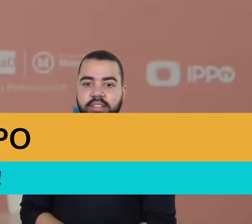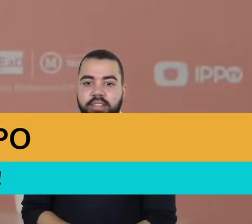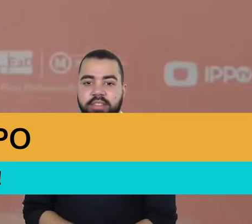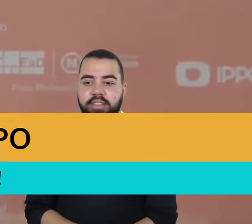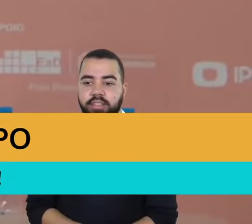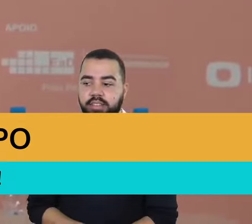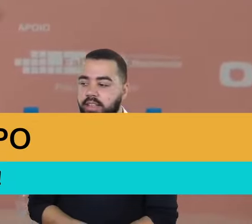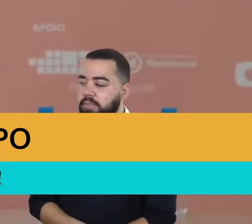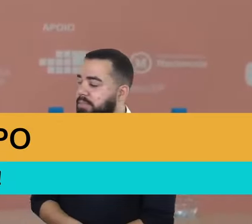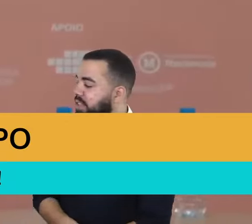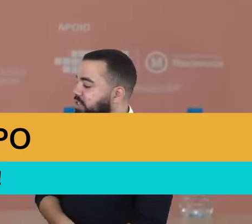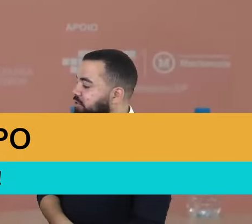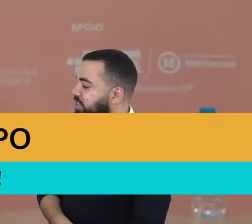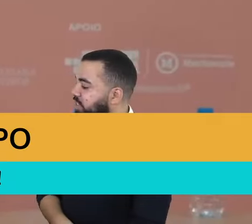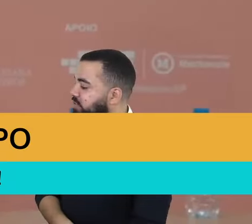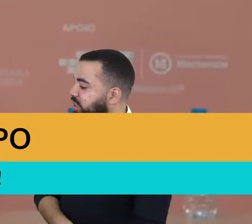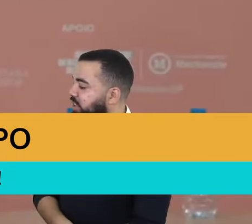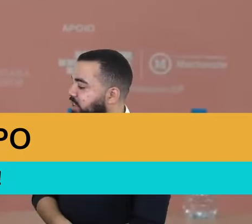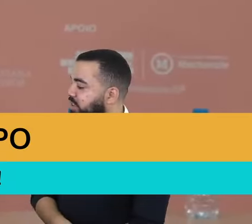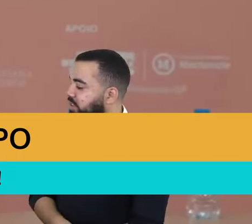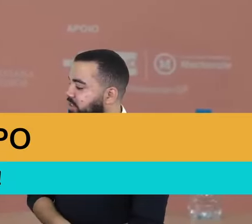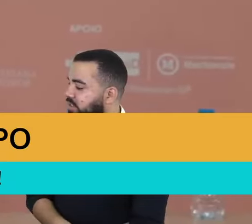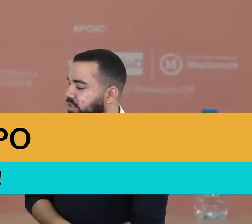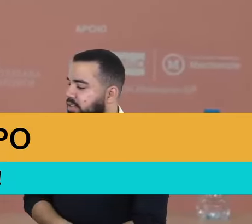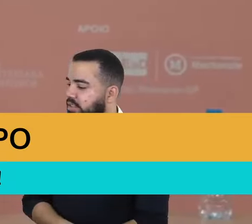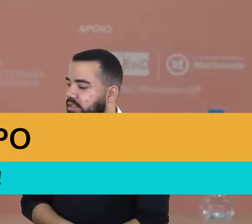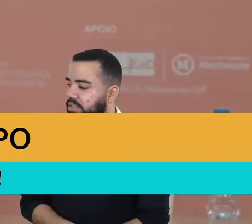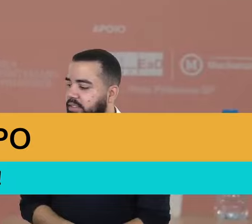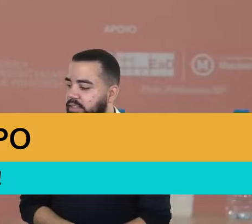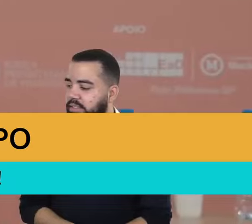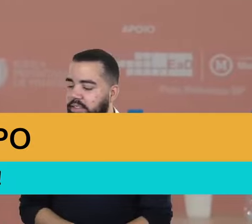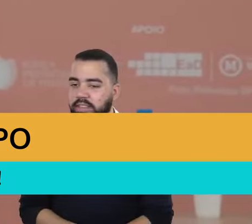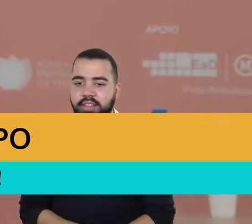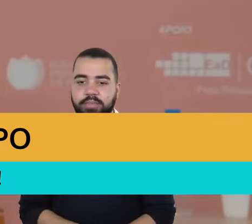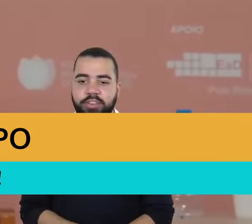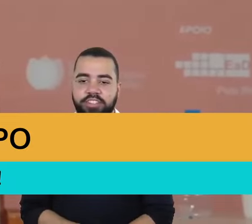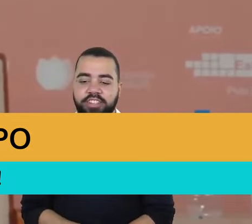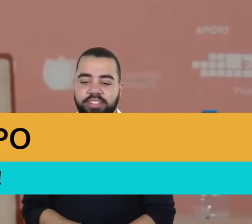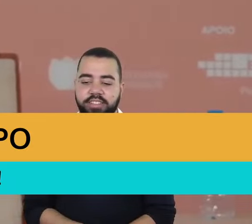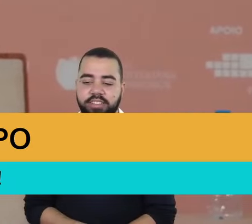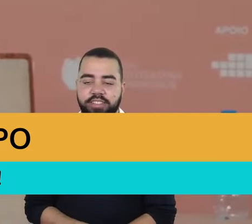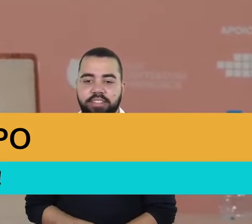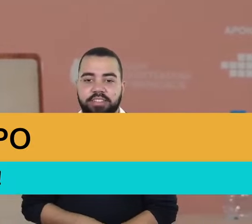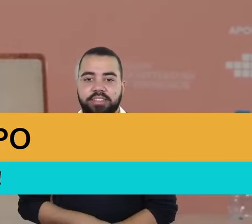aí minha mãe falou, é você aí, ó. Nunca prestou atenção, mãe. Entendeu? Falei, isso mesmo.